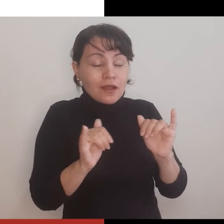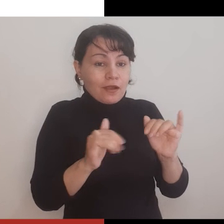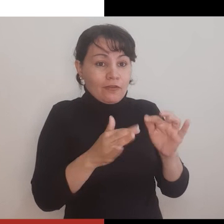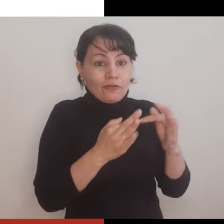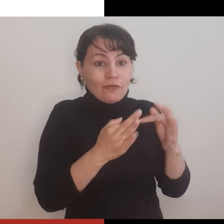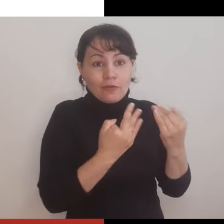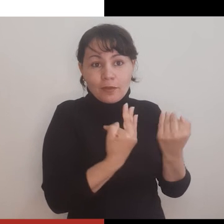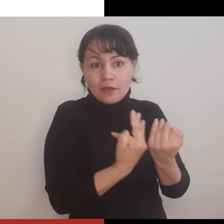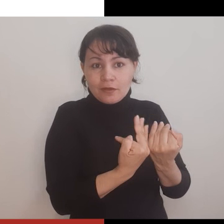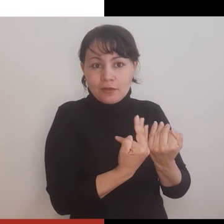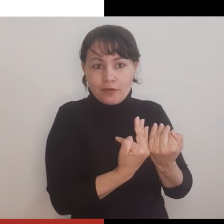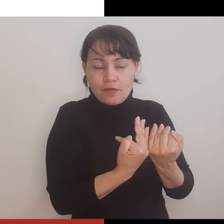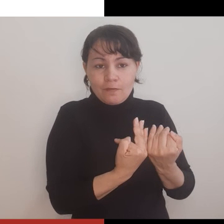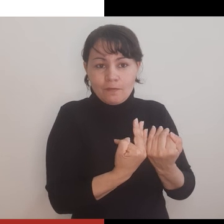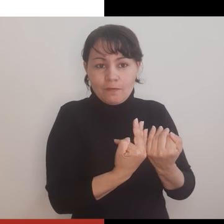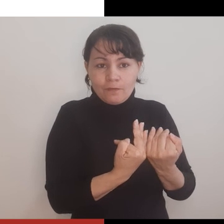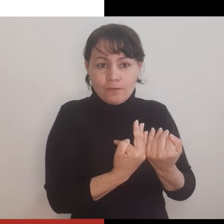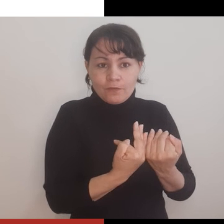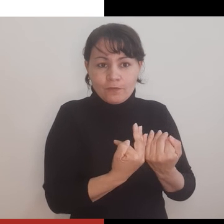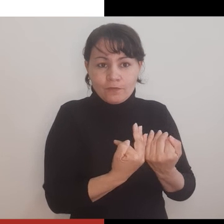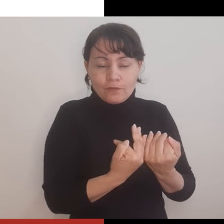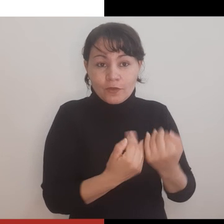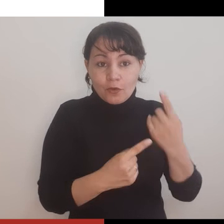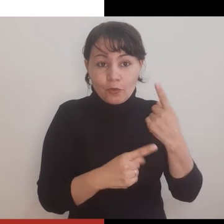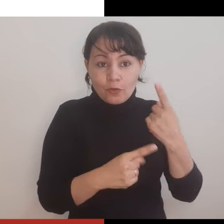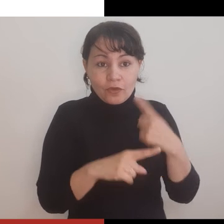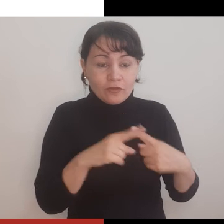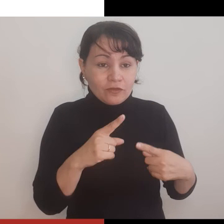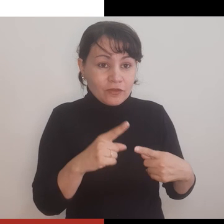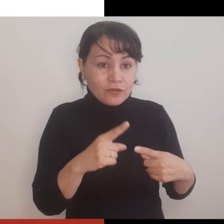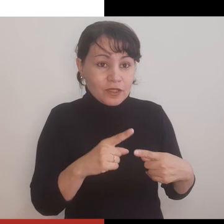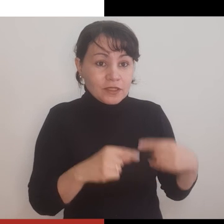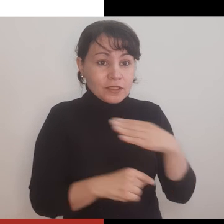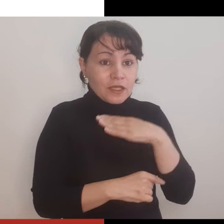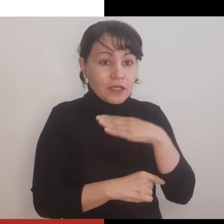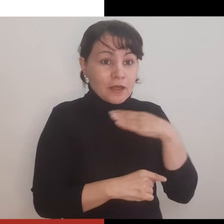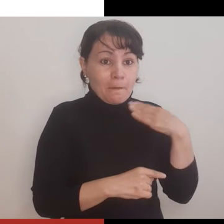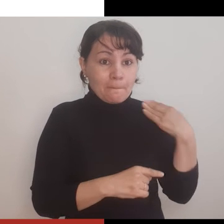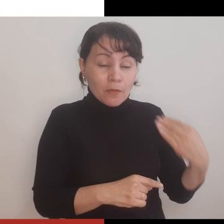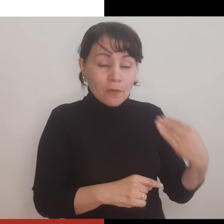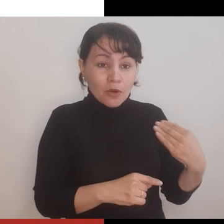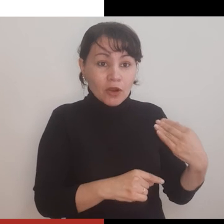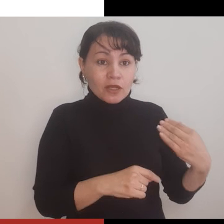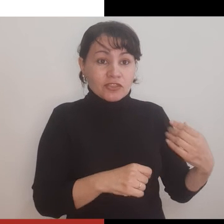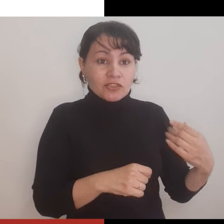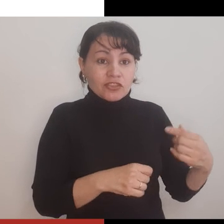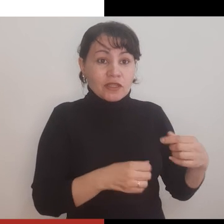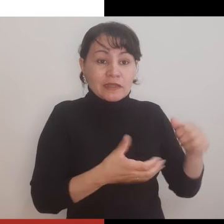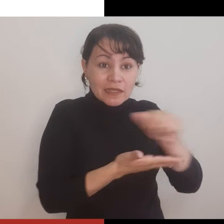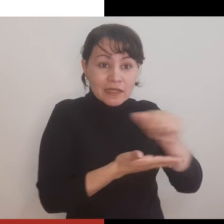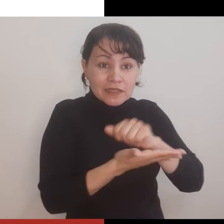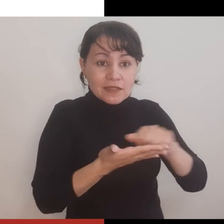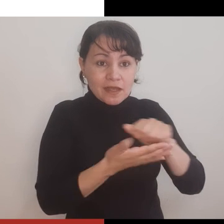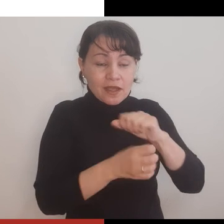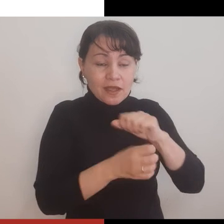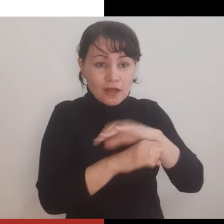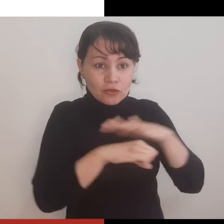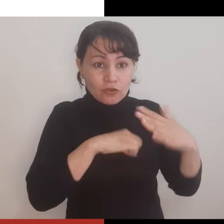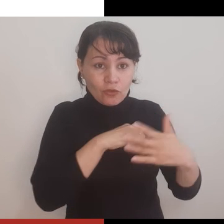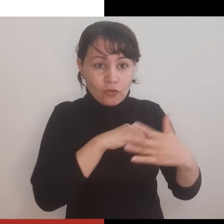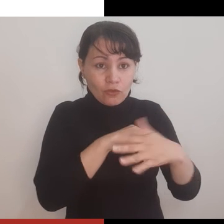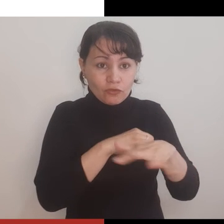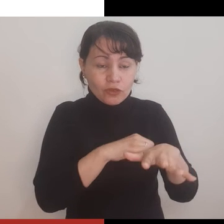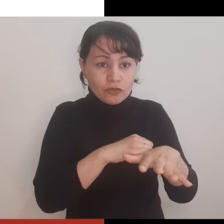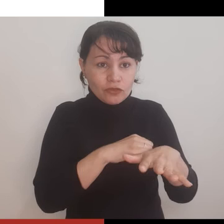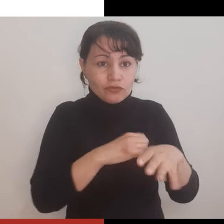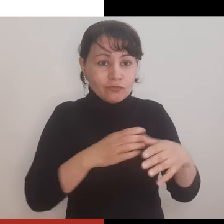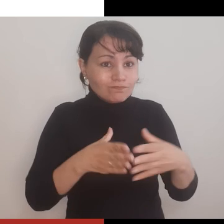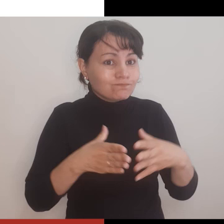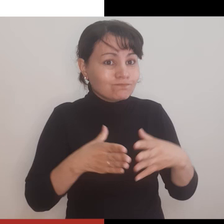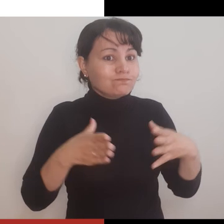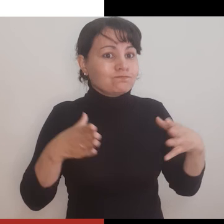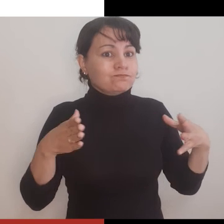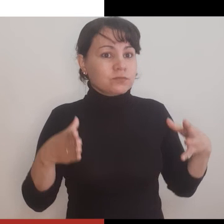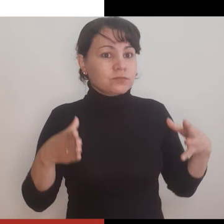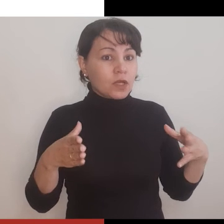que a taxa de mortalidade nesses setores é bastante alta.